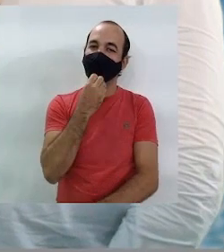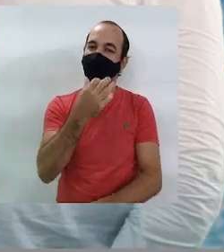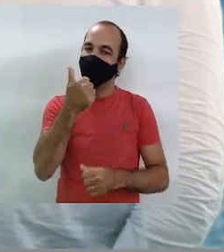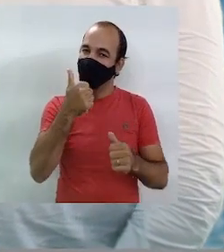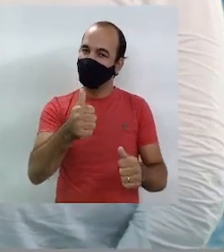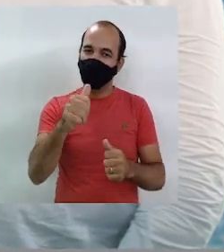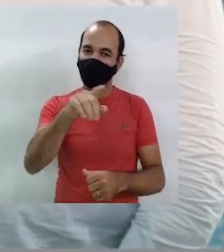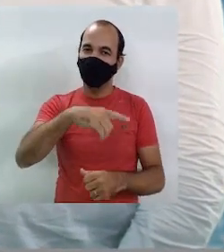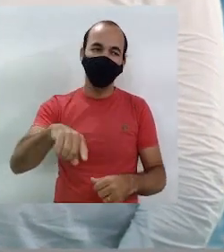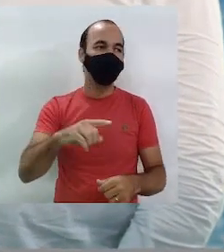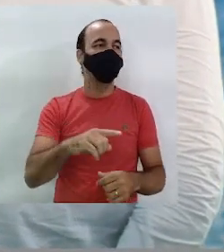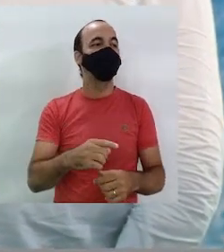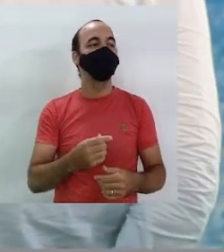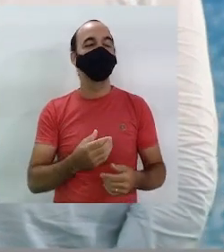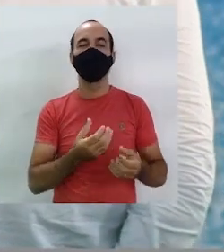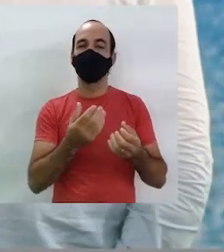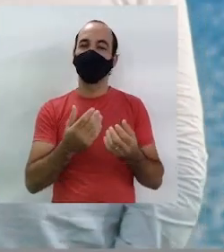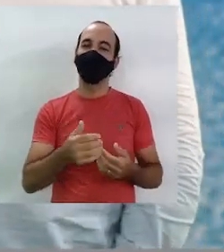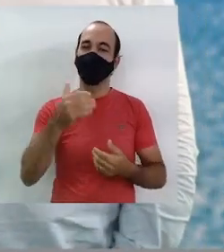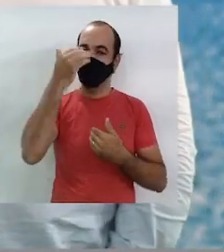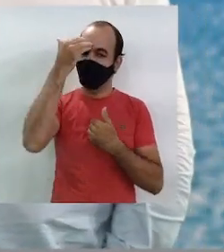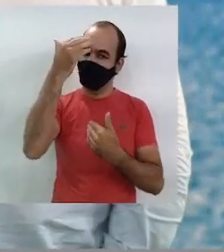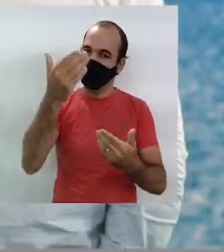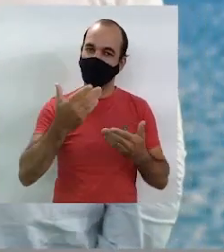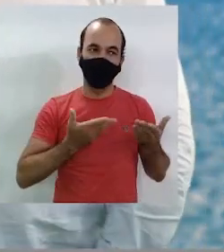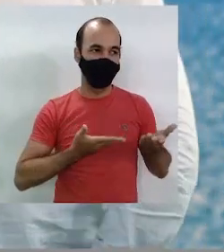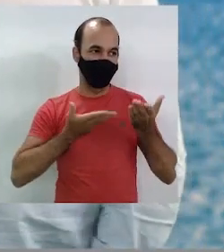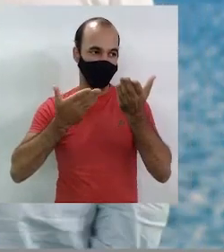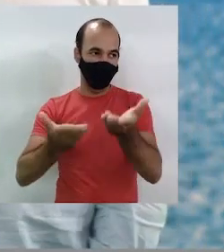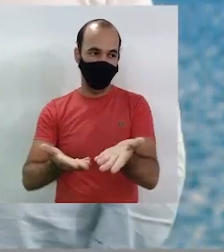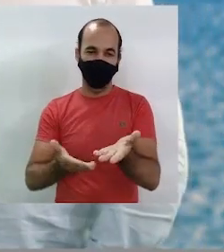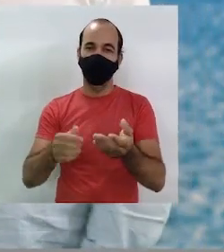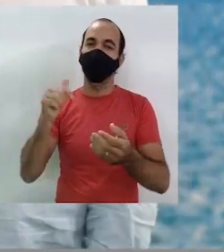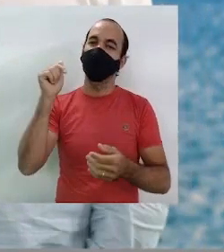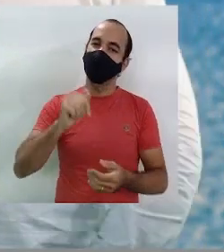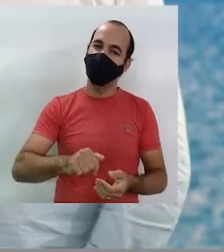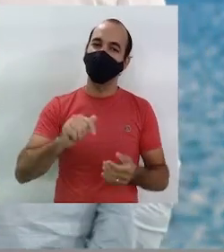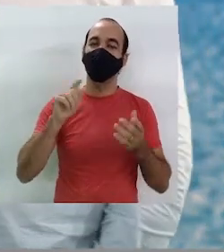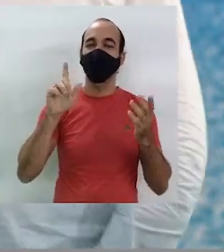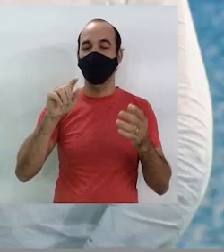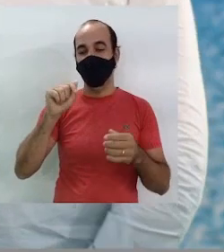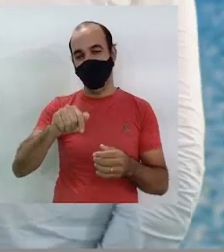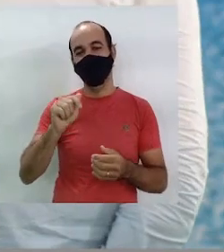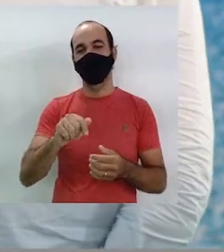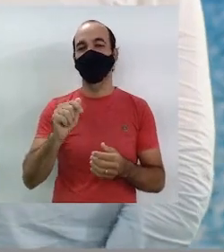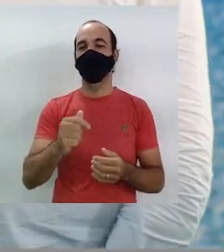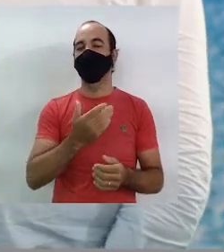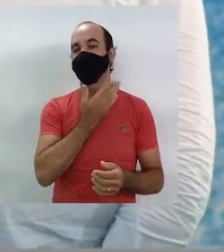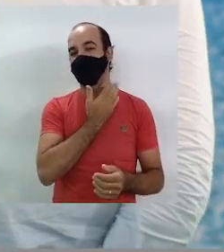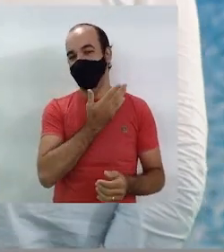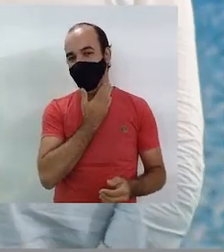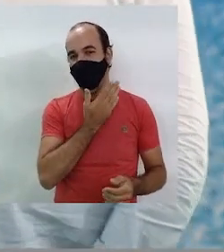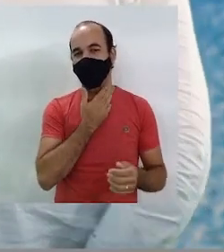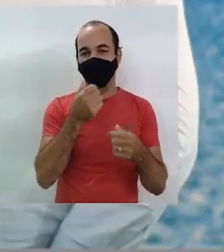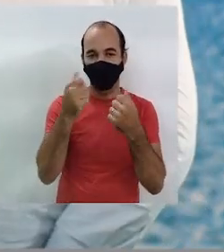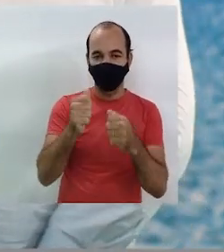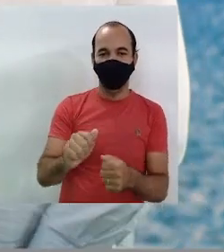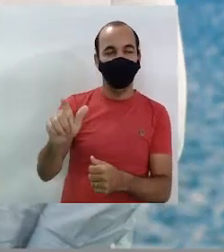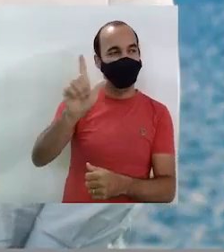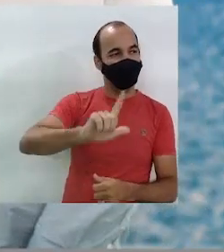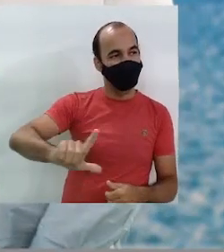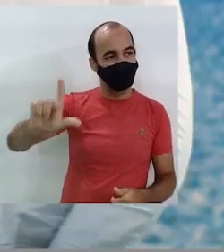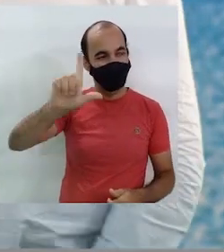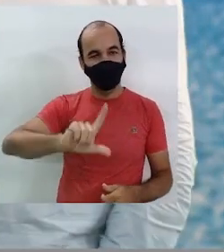Primeiramente, gostaria de agradecer o convite por estar aqui hoje, participando deste papo artístico literário, conversando um pouquinho sobre